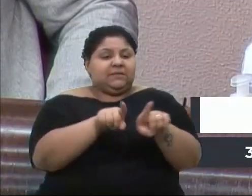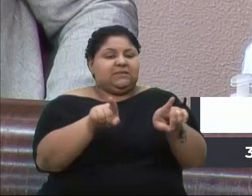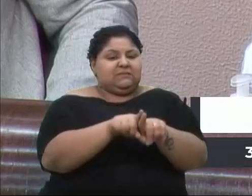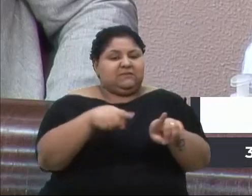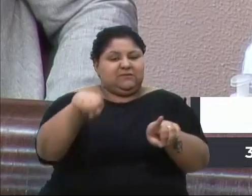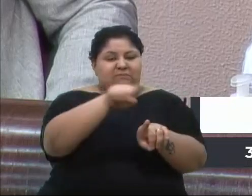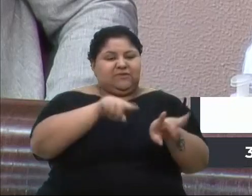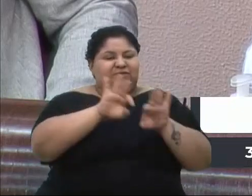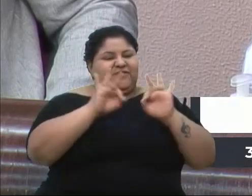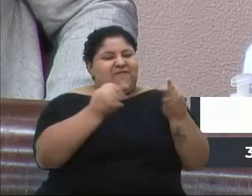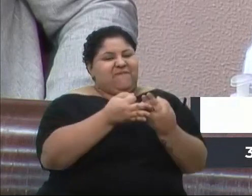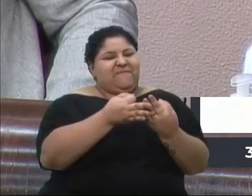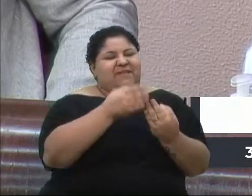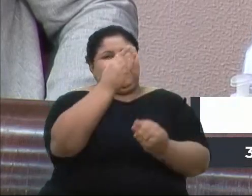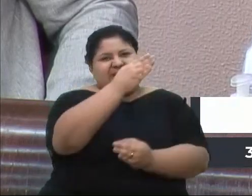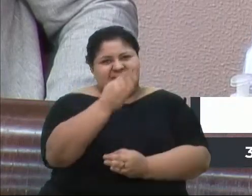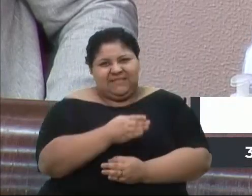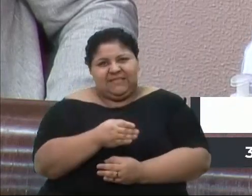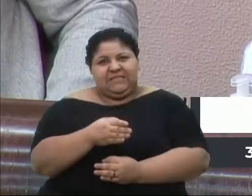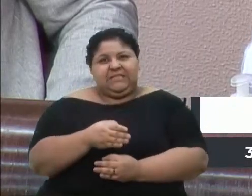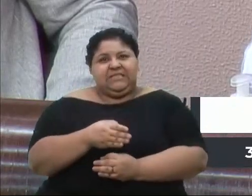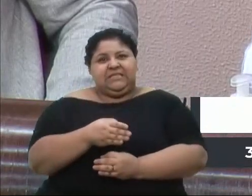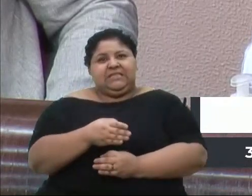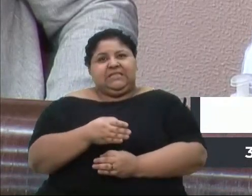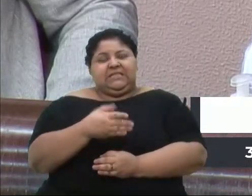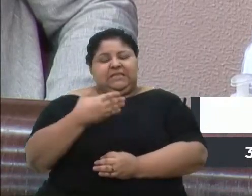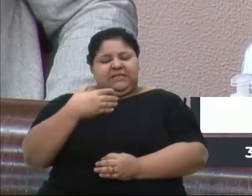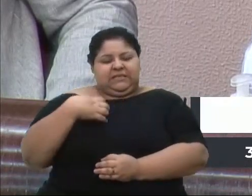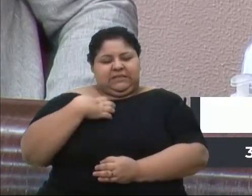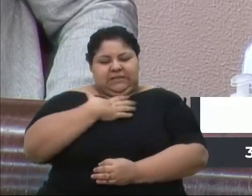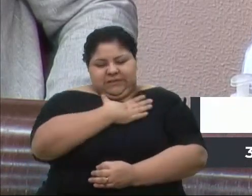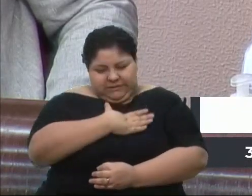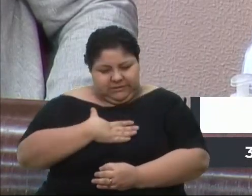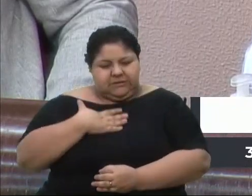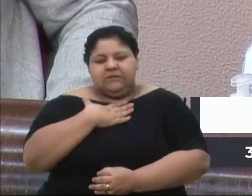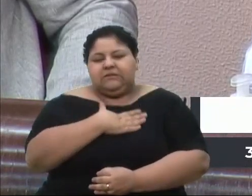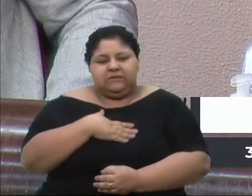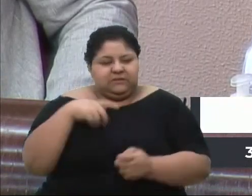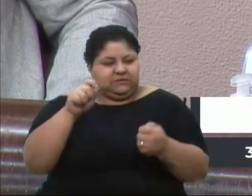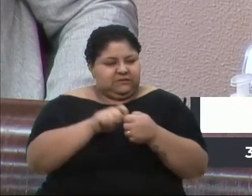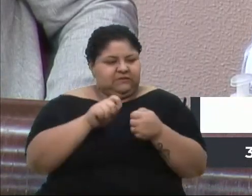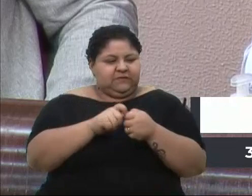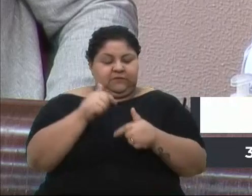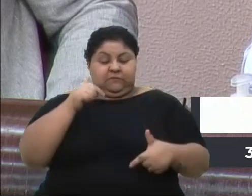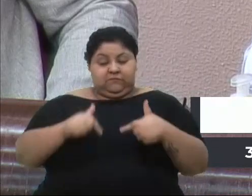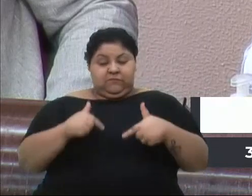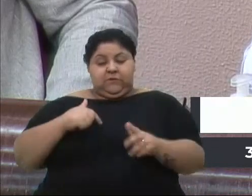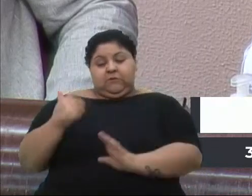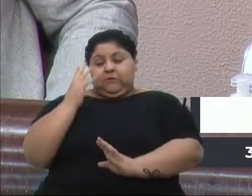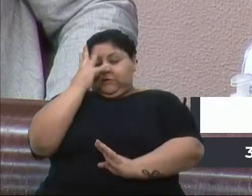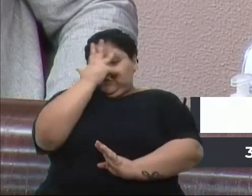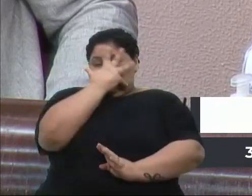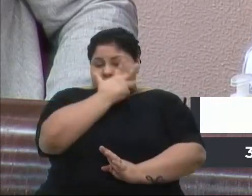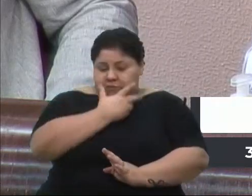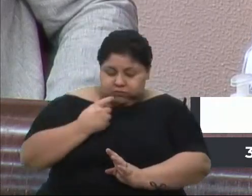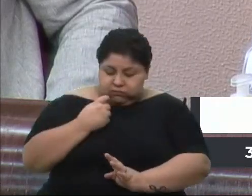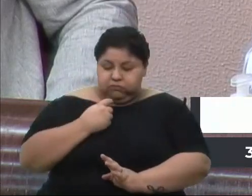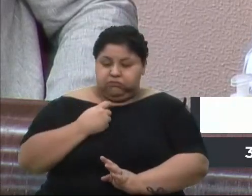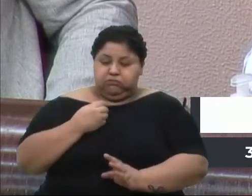dos vanzeiros que vão sentir muita falta dele, porque ele fazia esse trabalho com muito afinco